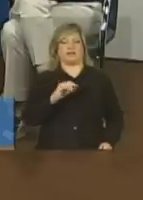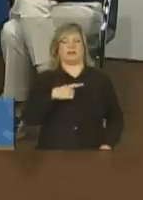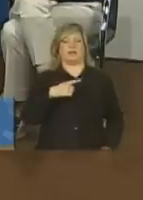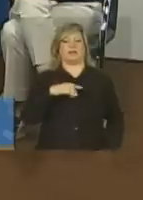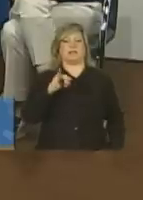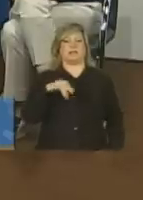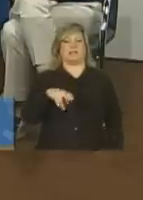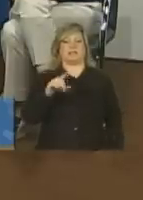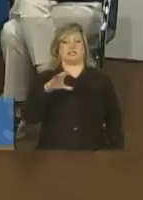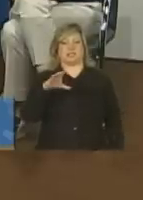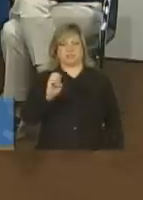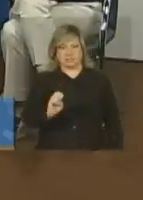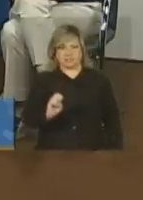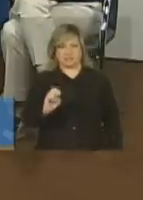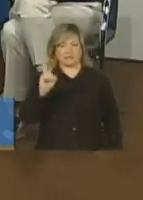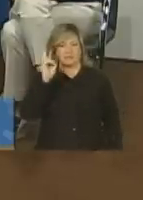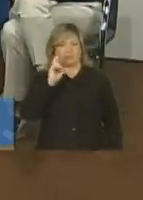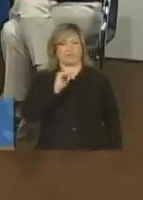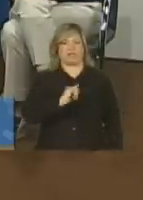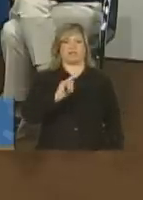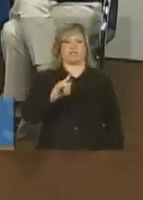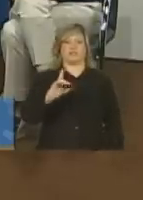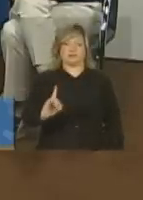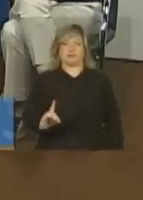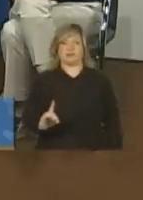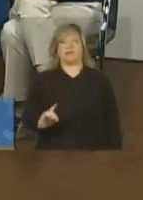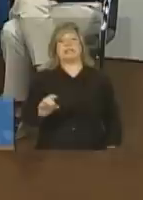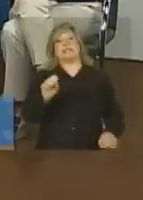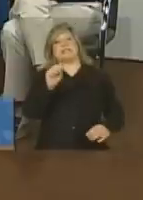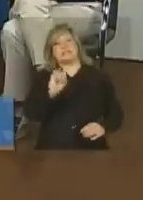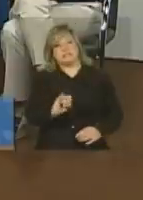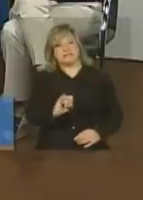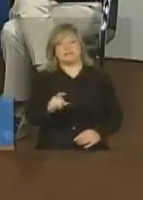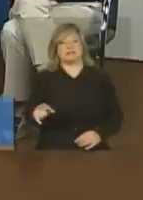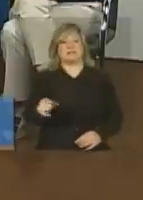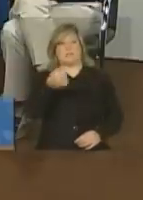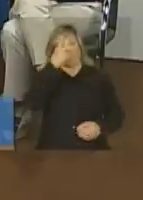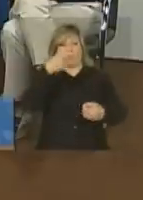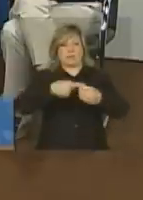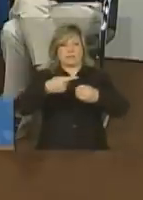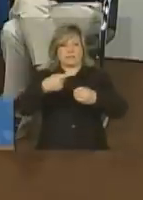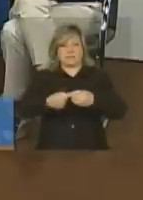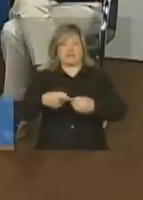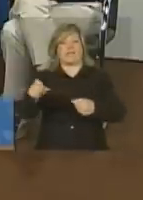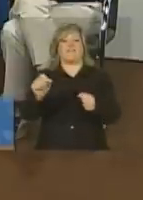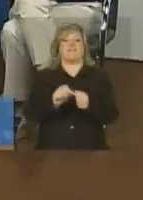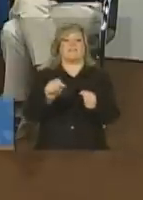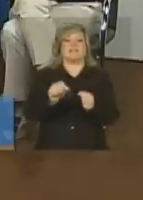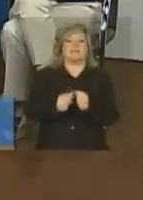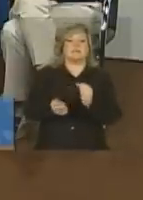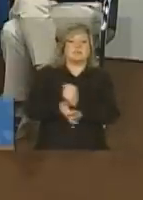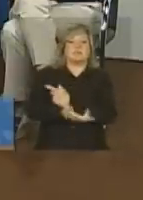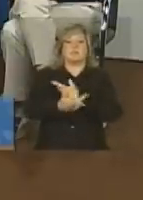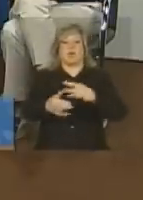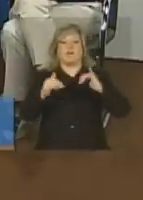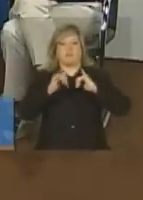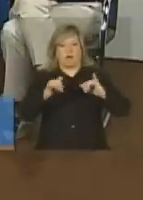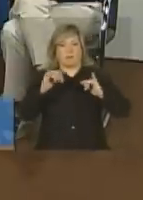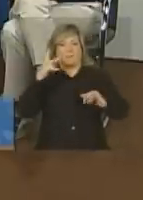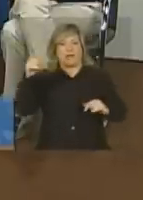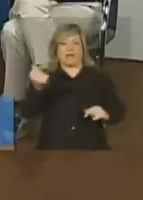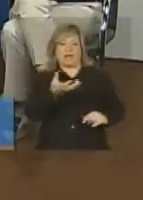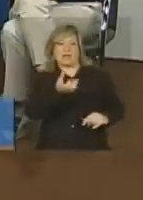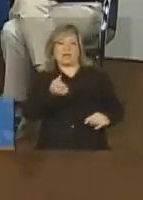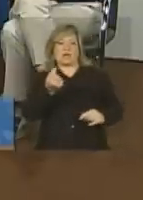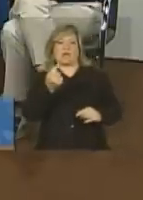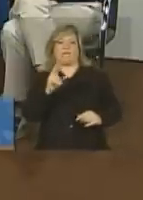dados informados por meio do índice, do IGD, caso o município manipule esses dados para que ele receba